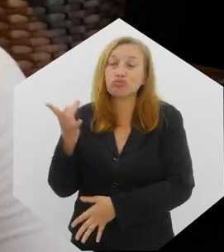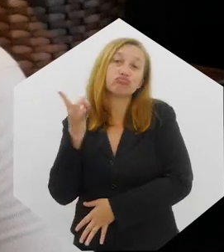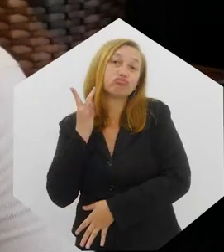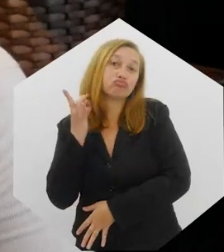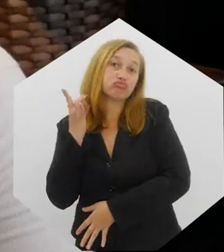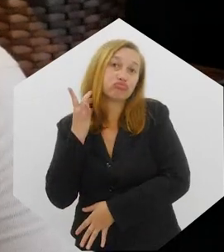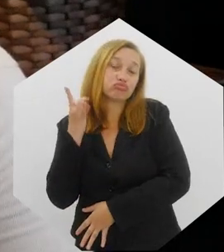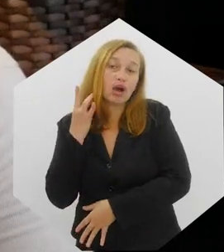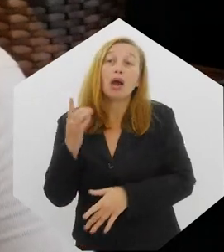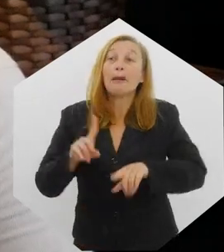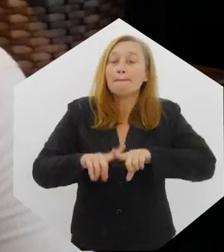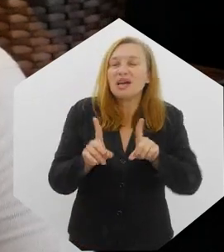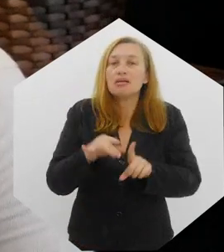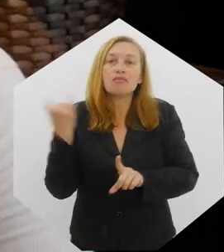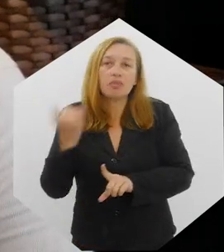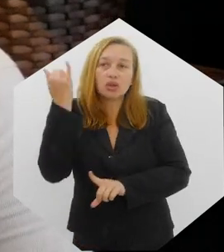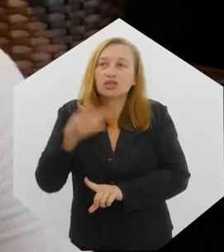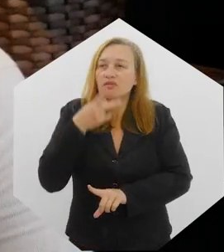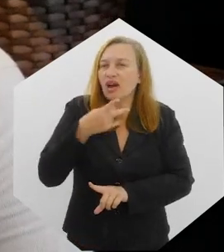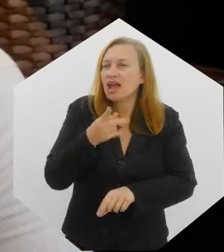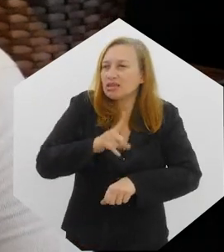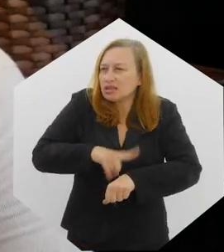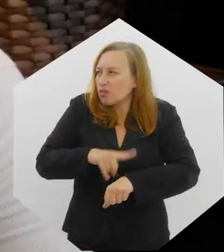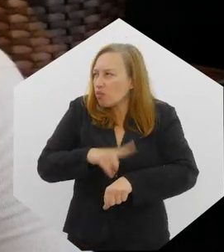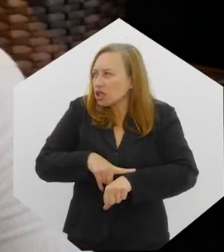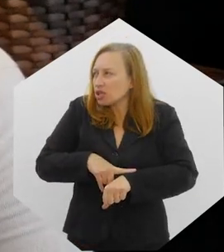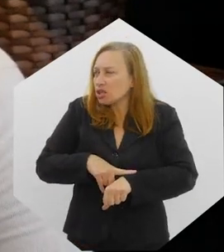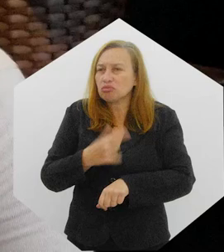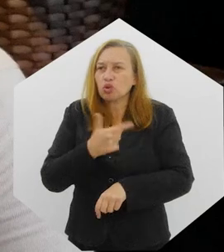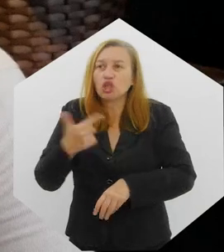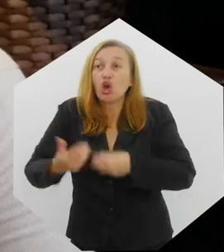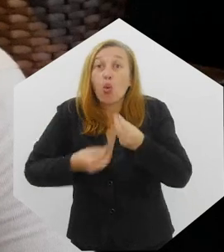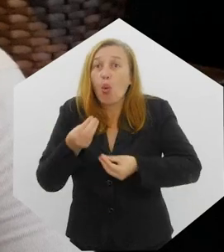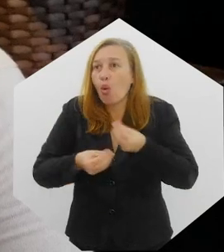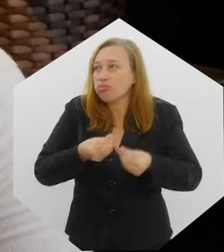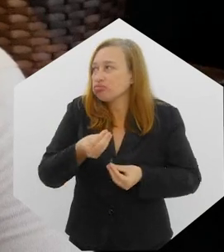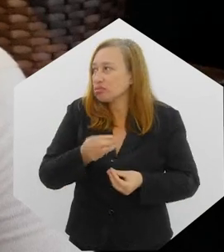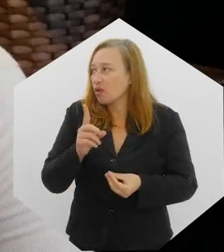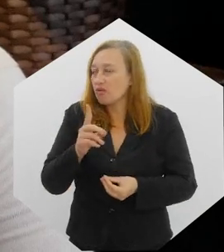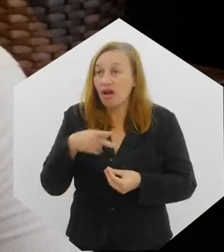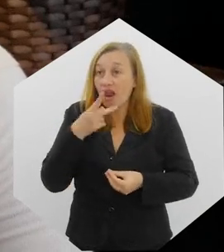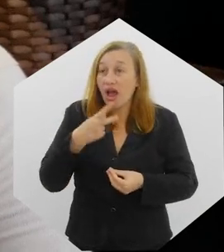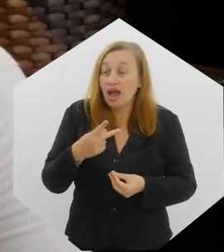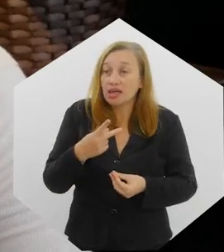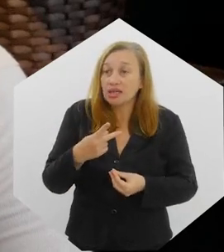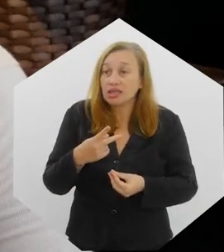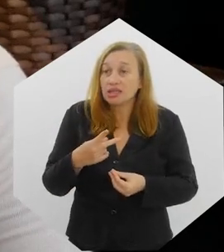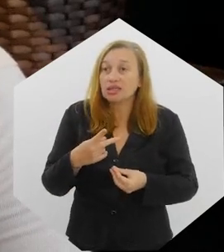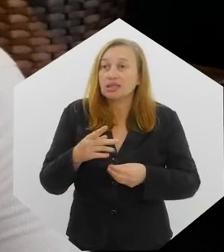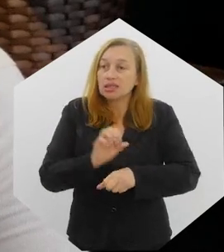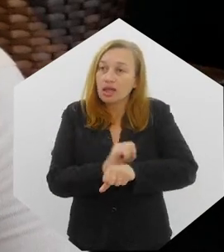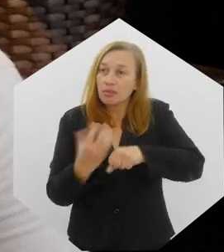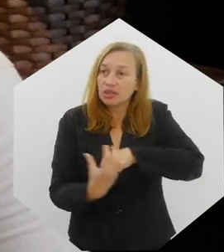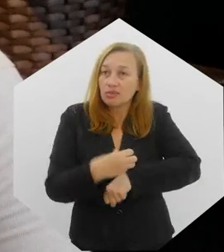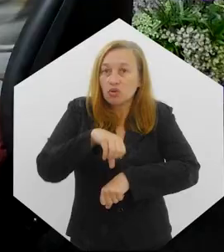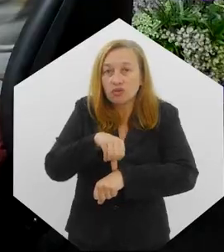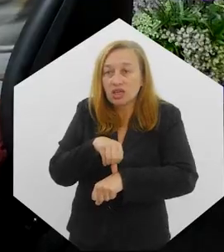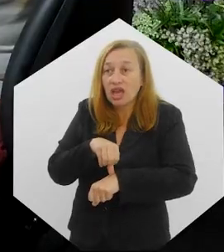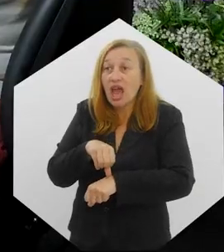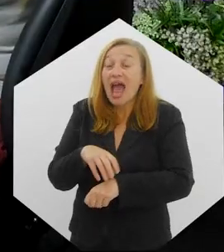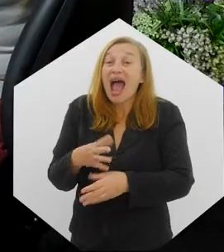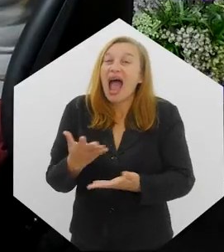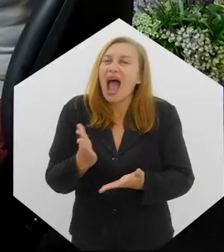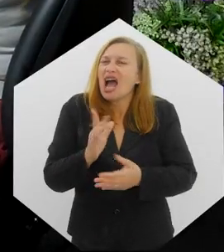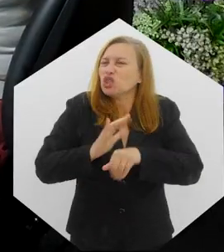dos hormônios. Mas é importante a gente falar nesse momento, não tem como não falar, da pandemia da Covid-19, né?